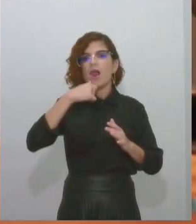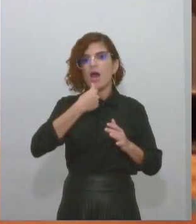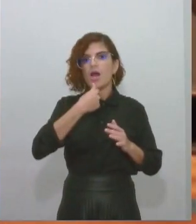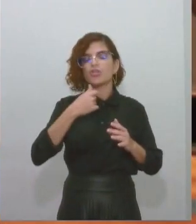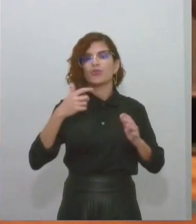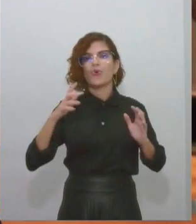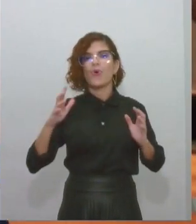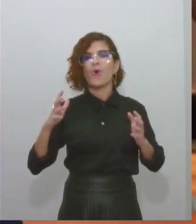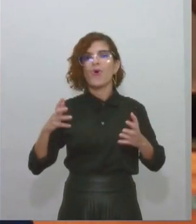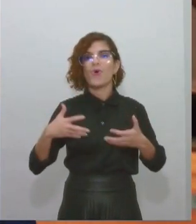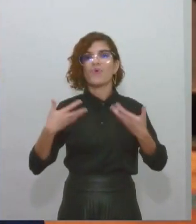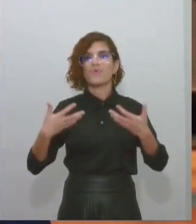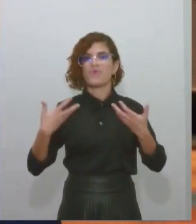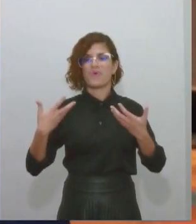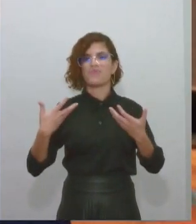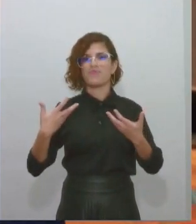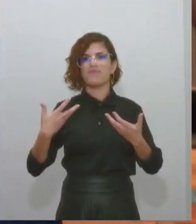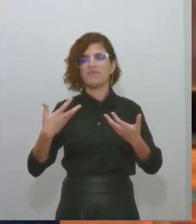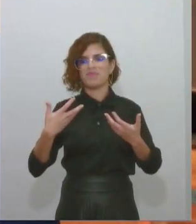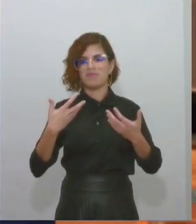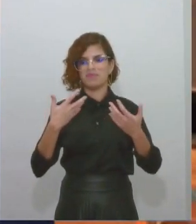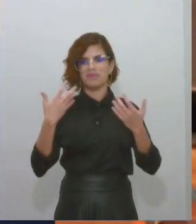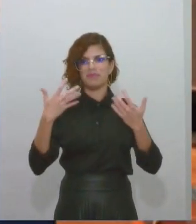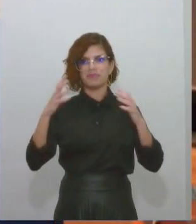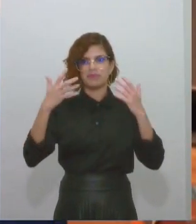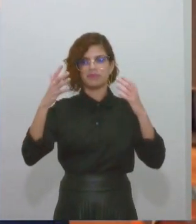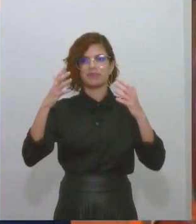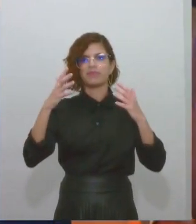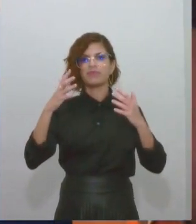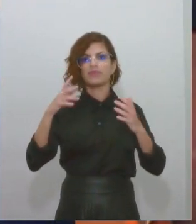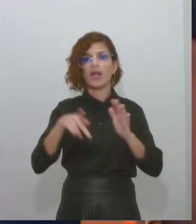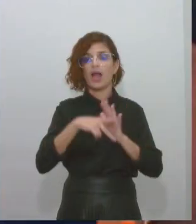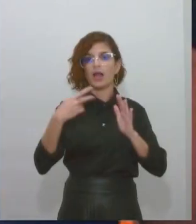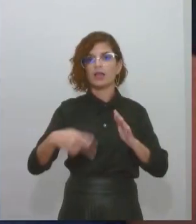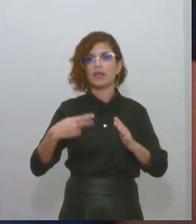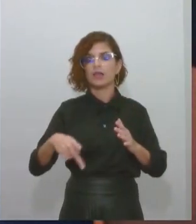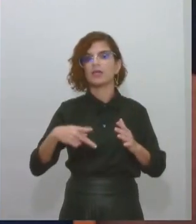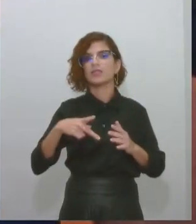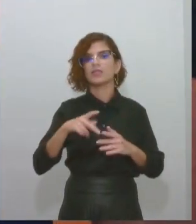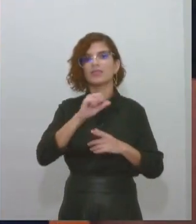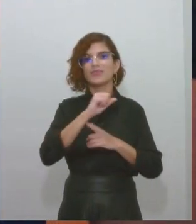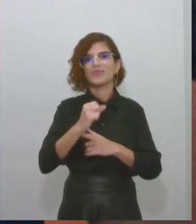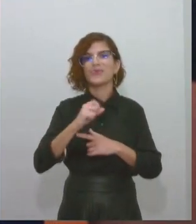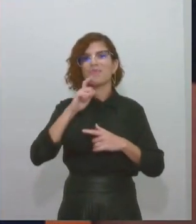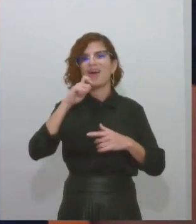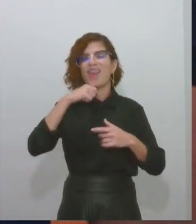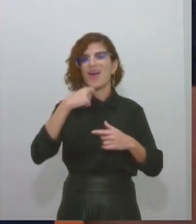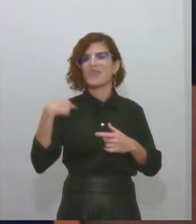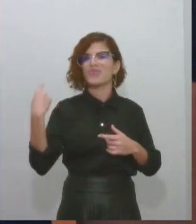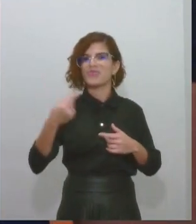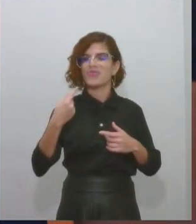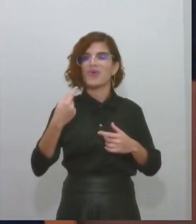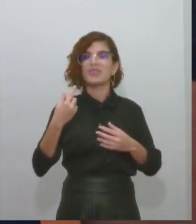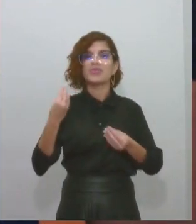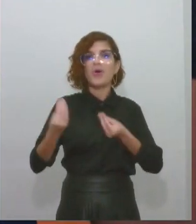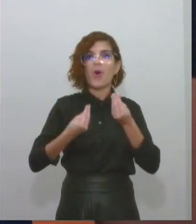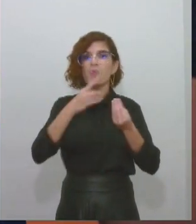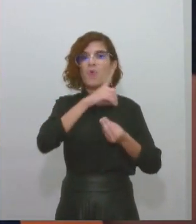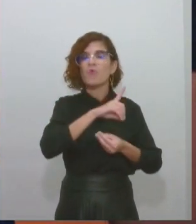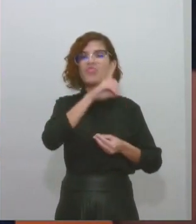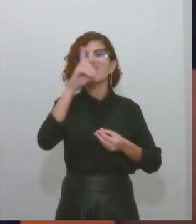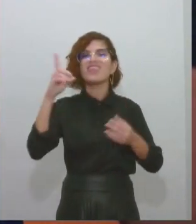educação pública do município de Aracaju, do estado de Sergipe e dos demais municípios. Nós estamos aqui celebrando os